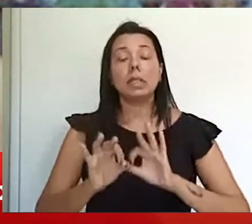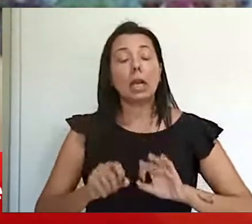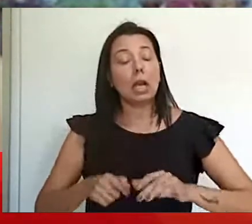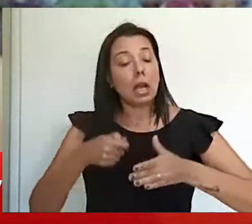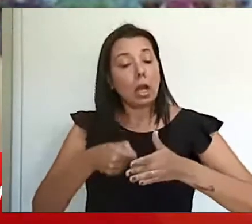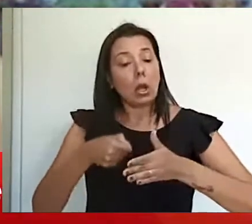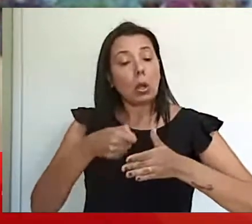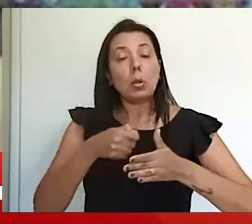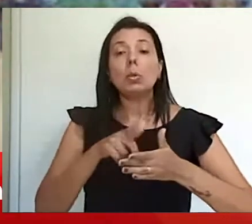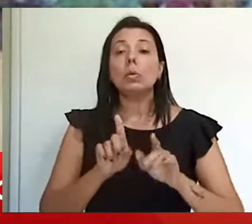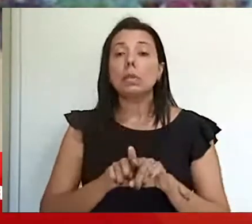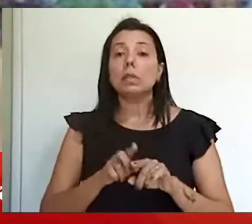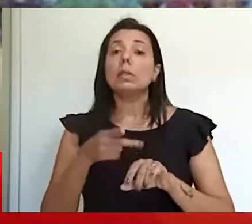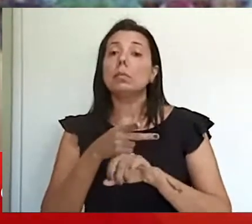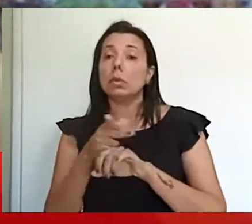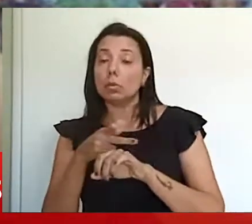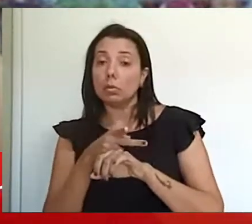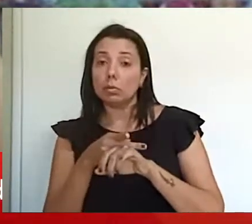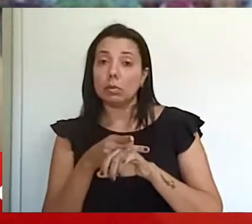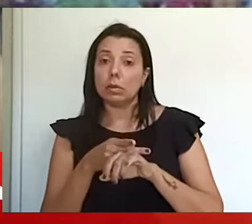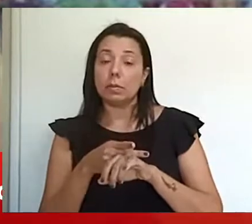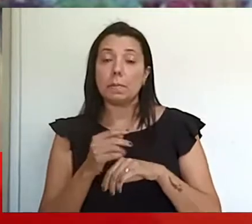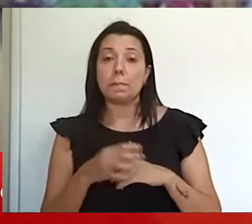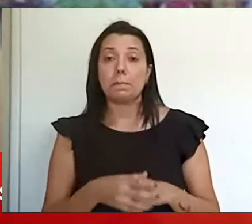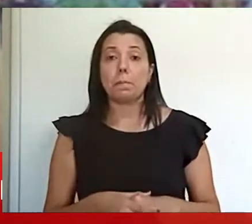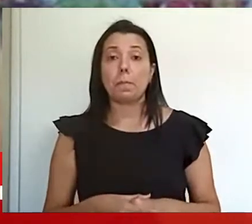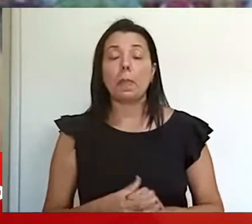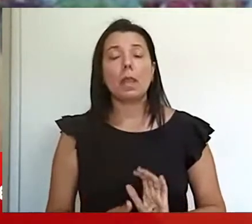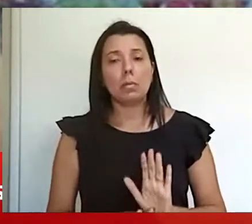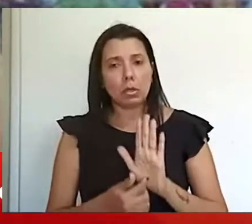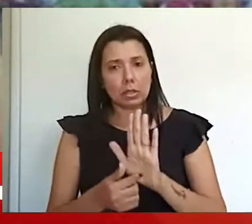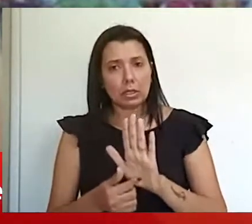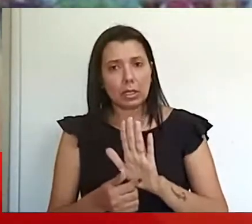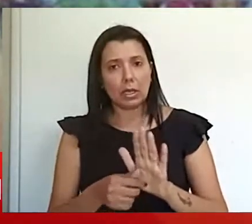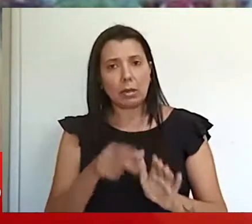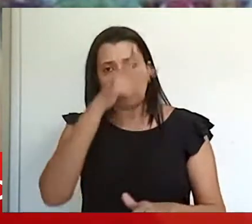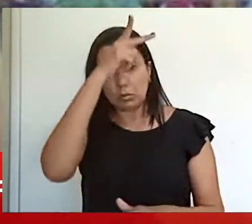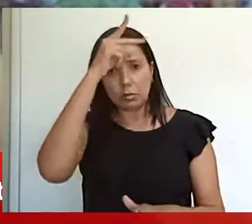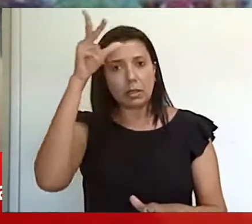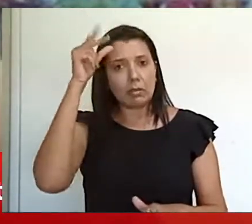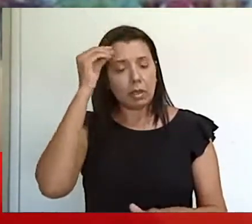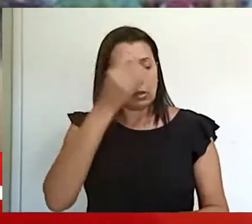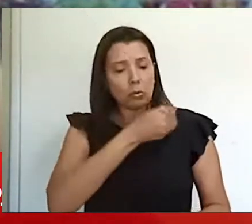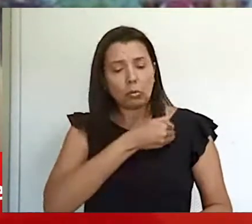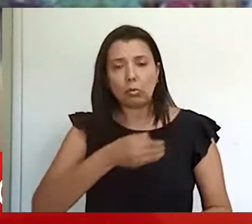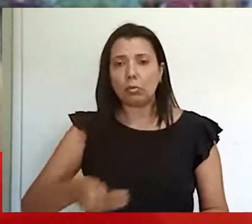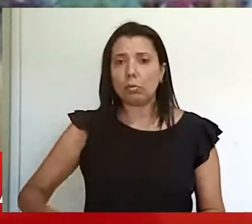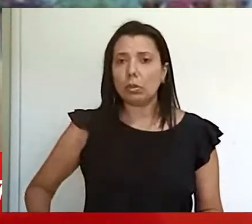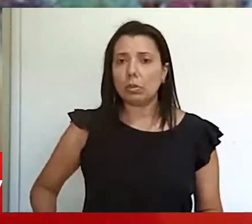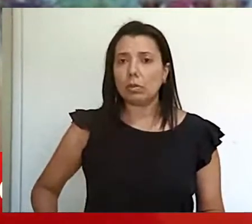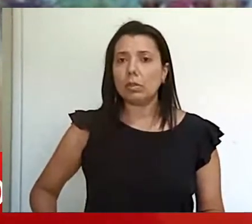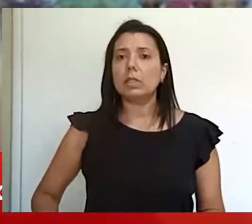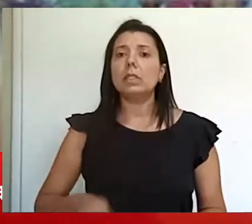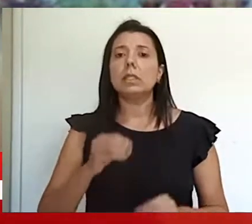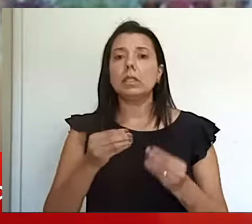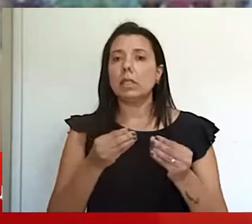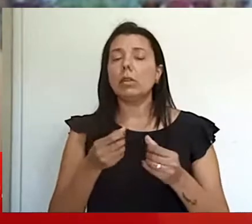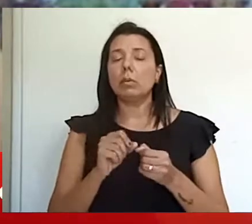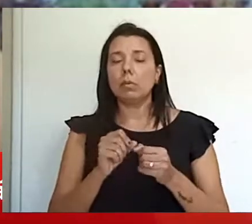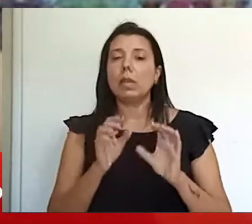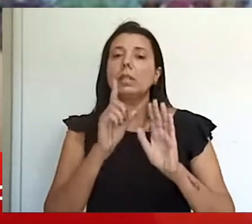e buscando mostrar para os prefeitos, para os governadores, que a educação não se faz por decreto, você